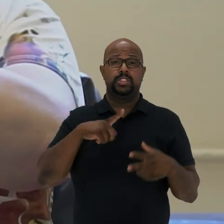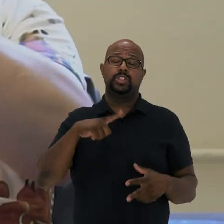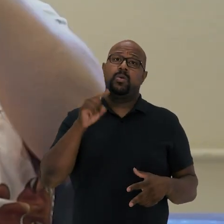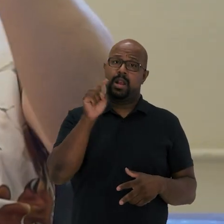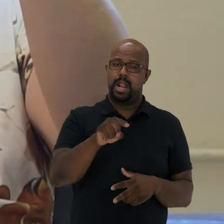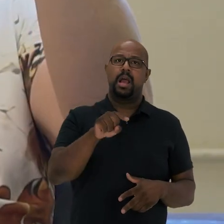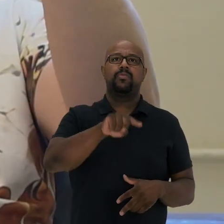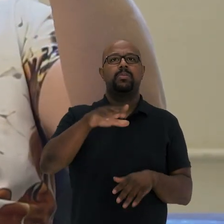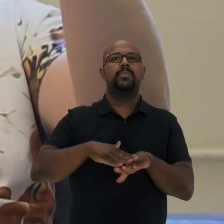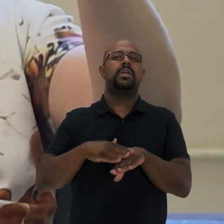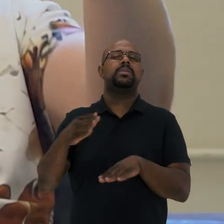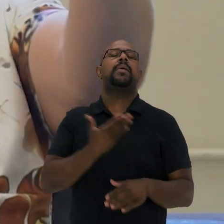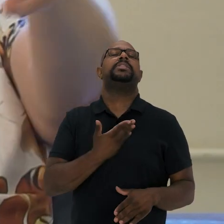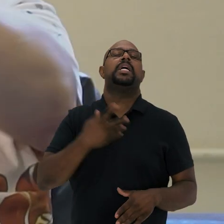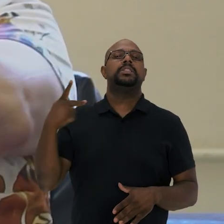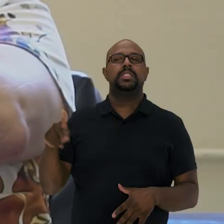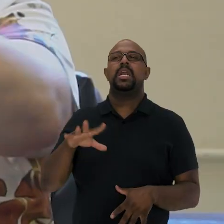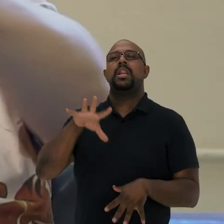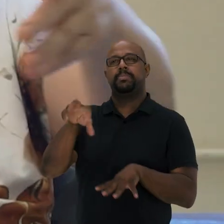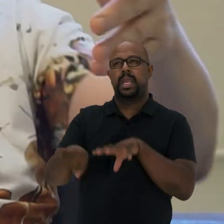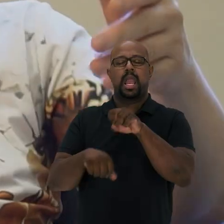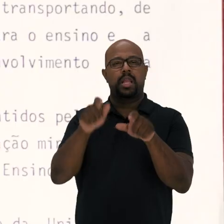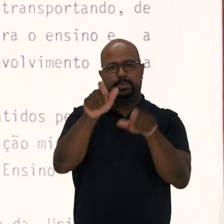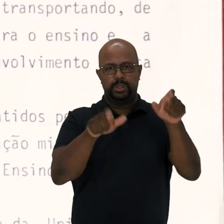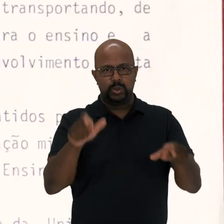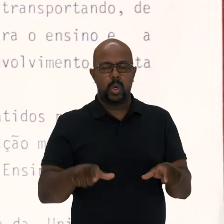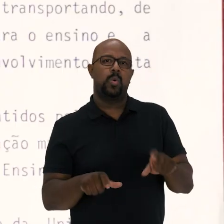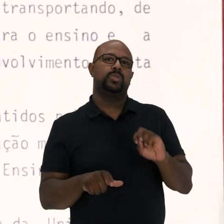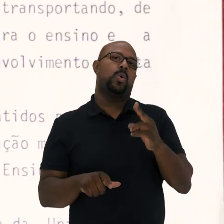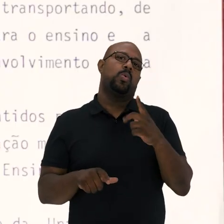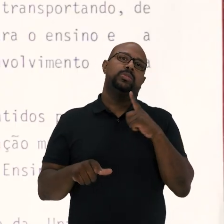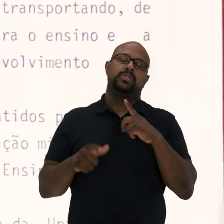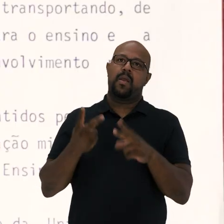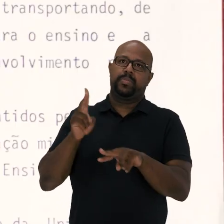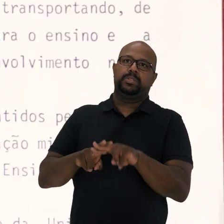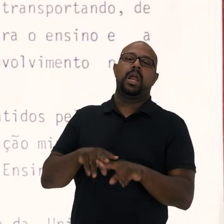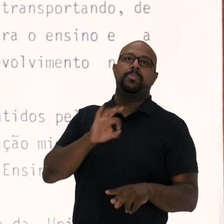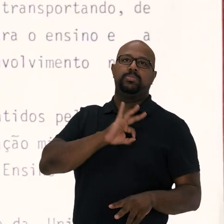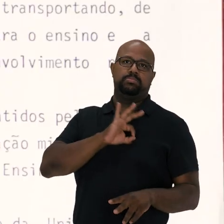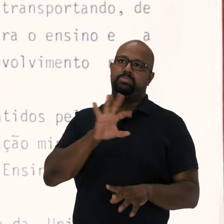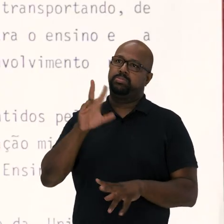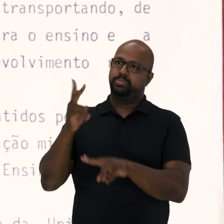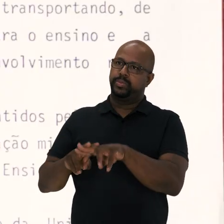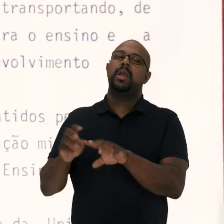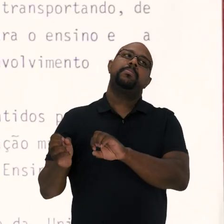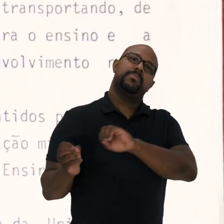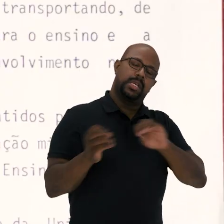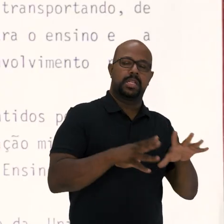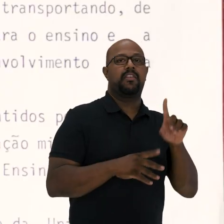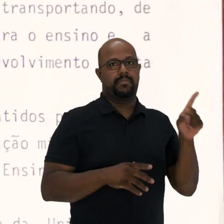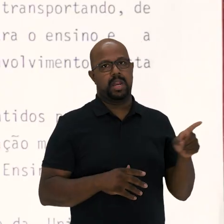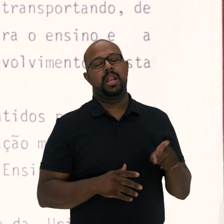peças que tinham lá foram frutos de amizade dele, recolher com as pessoas, ou quando havia apreensões, a própria apreensão ser destinada para